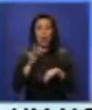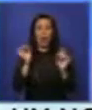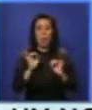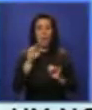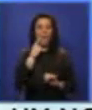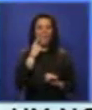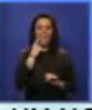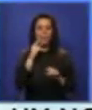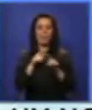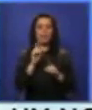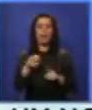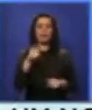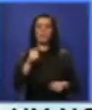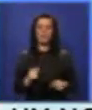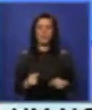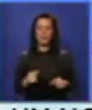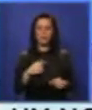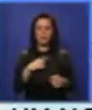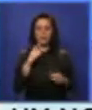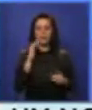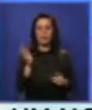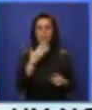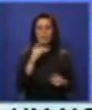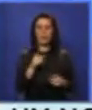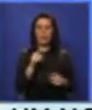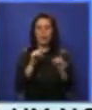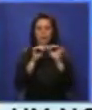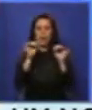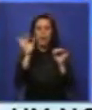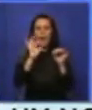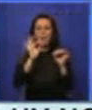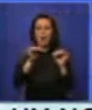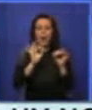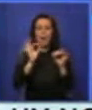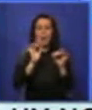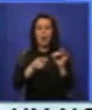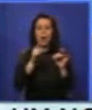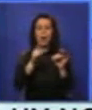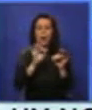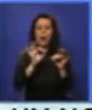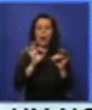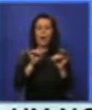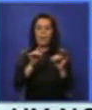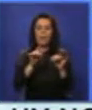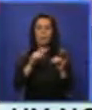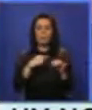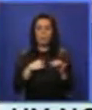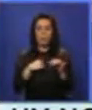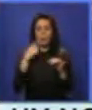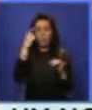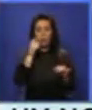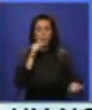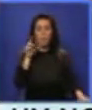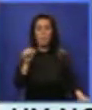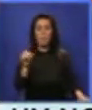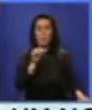E aqui isto é o quê? Ah, e agora já passou. Pronto, aquela pecinha amarela está aqui. O quê? Ah, esta pecinha está. É para nós conseguirmos pegar nelas,